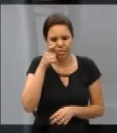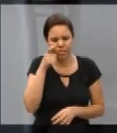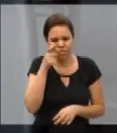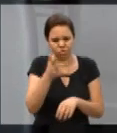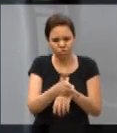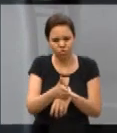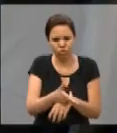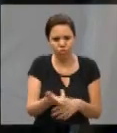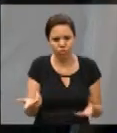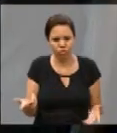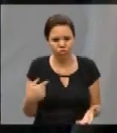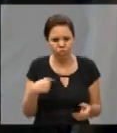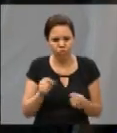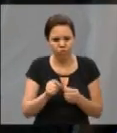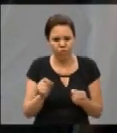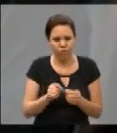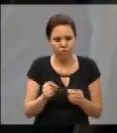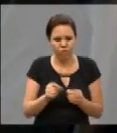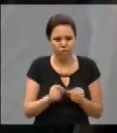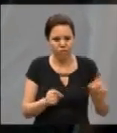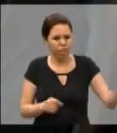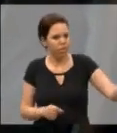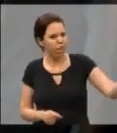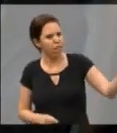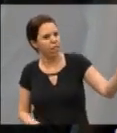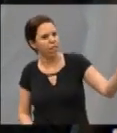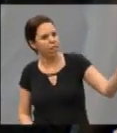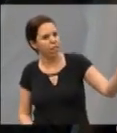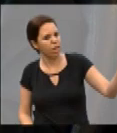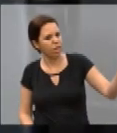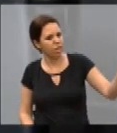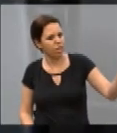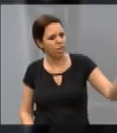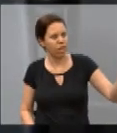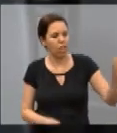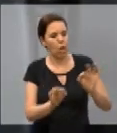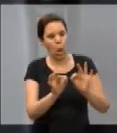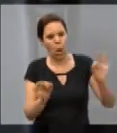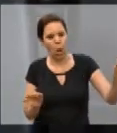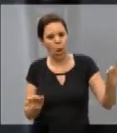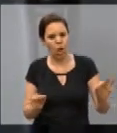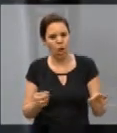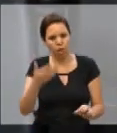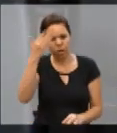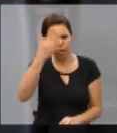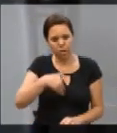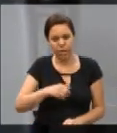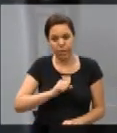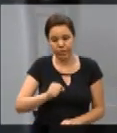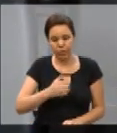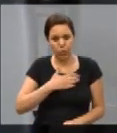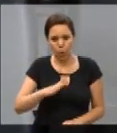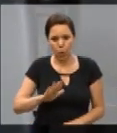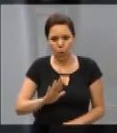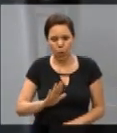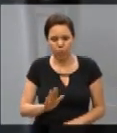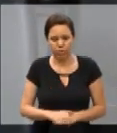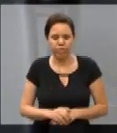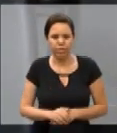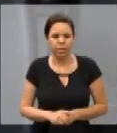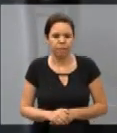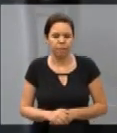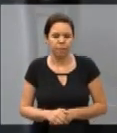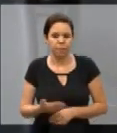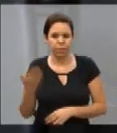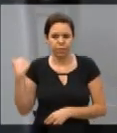filmar, eu faço uma selfie assim, pego o Rodrigo assim de fundo Ele fica... Aí, a última vez